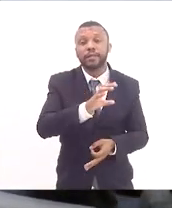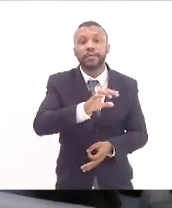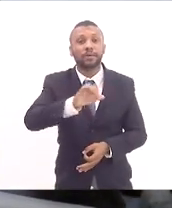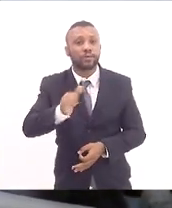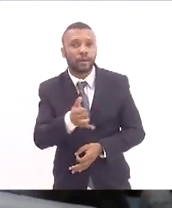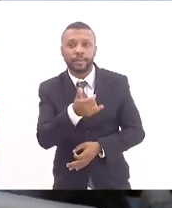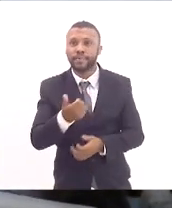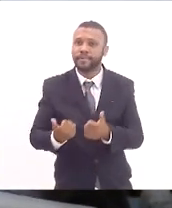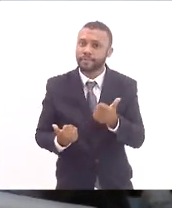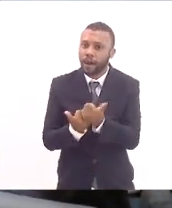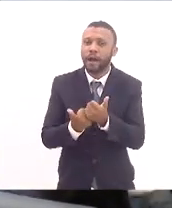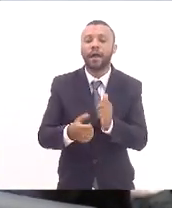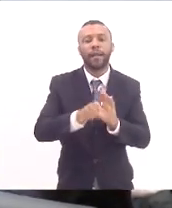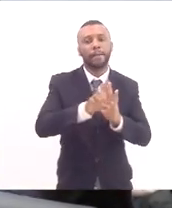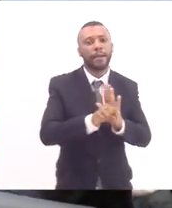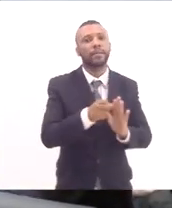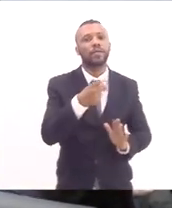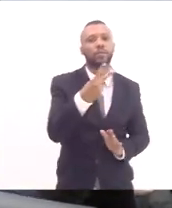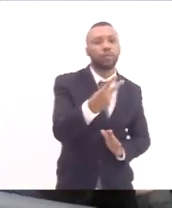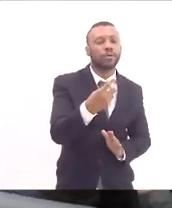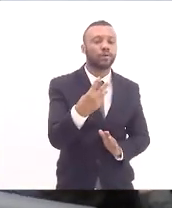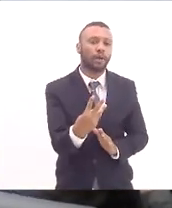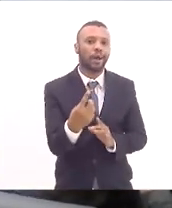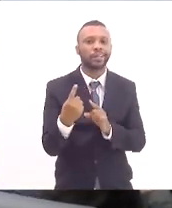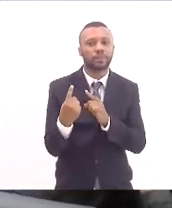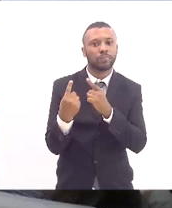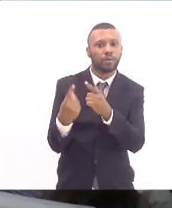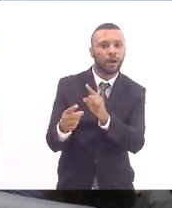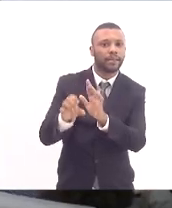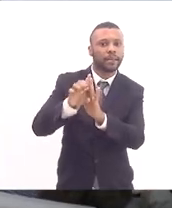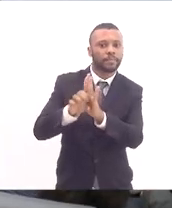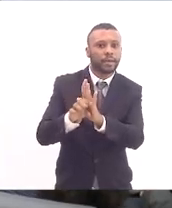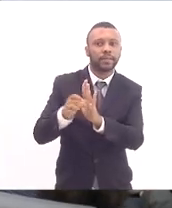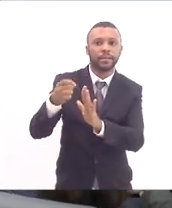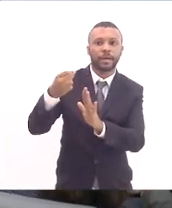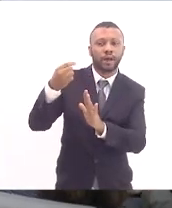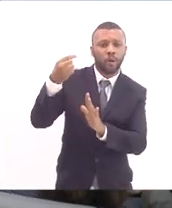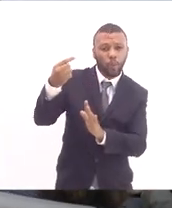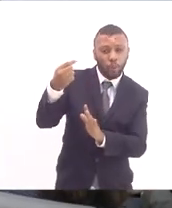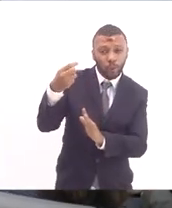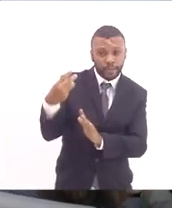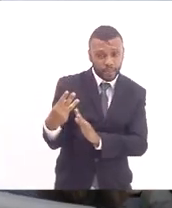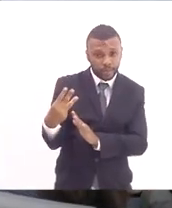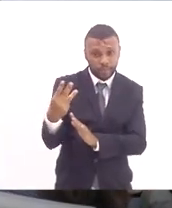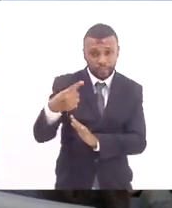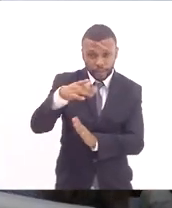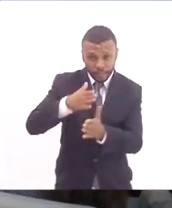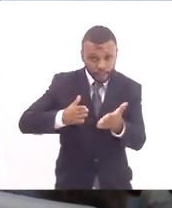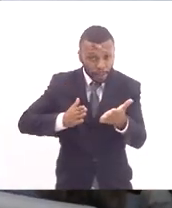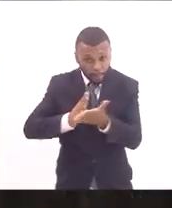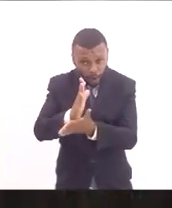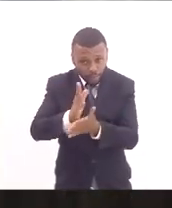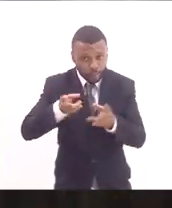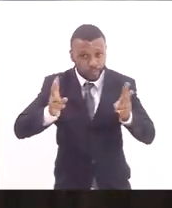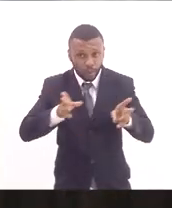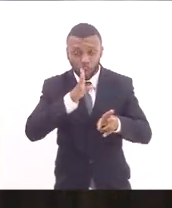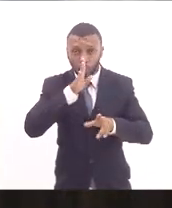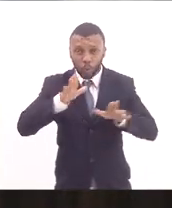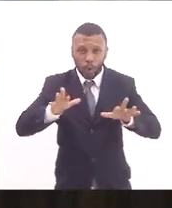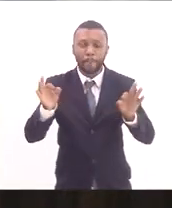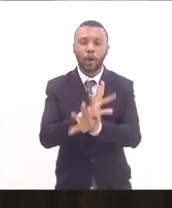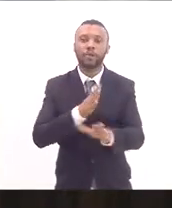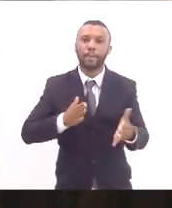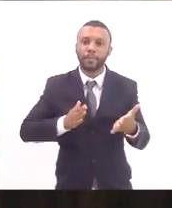Justiça favorável de vendas 2 e 4 e contrário às emendas 83 seus que aprovam permaneçam Como estão